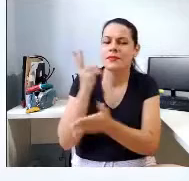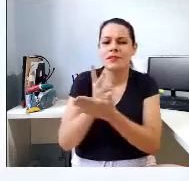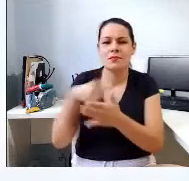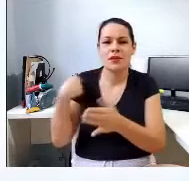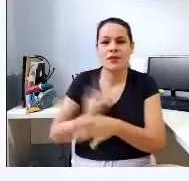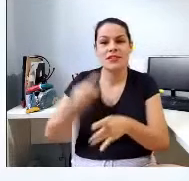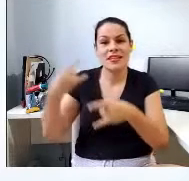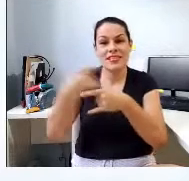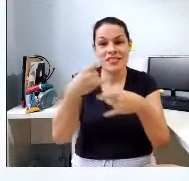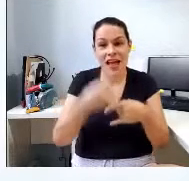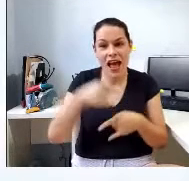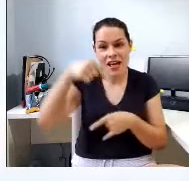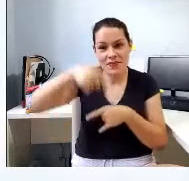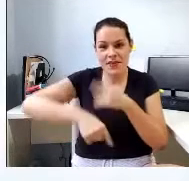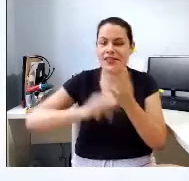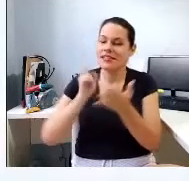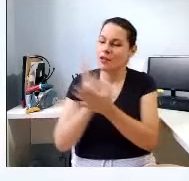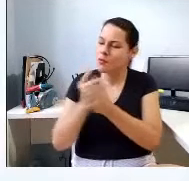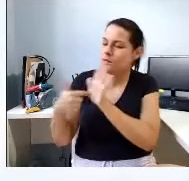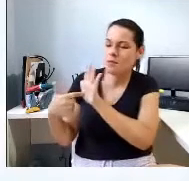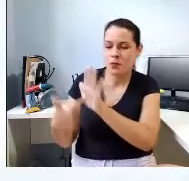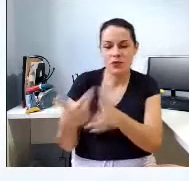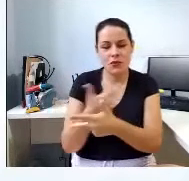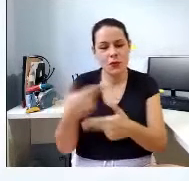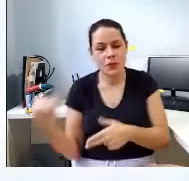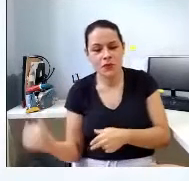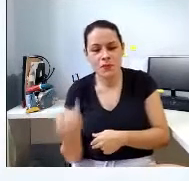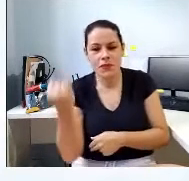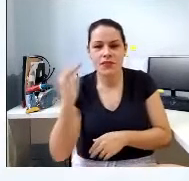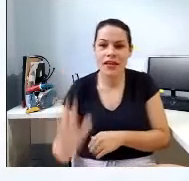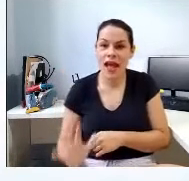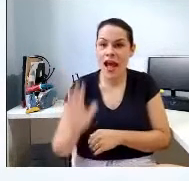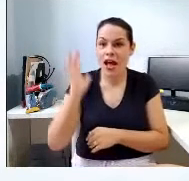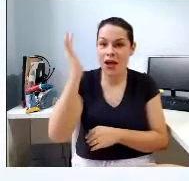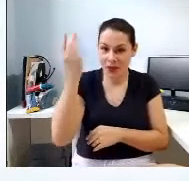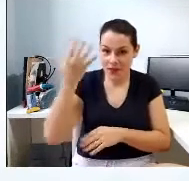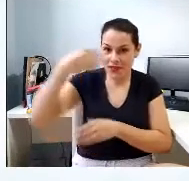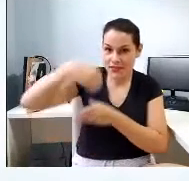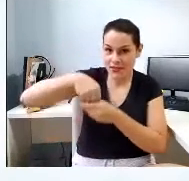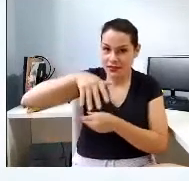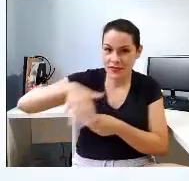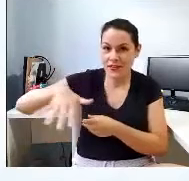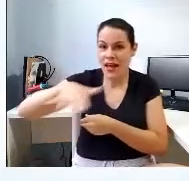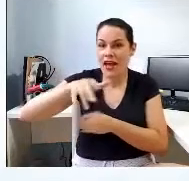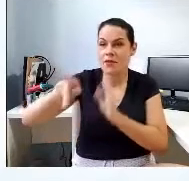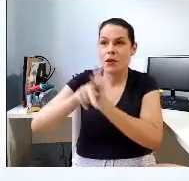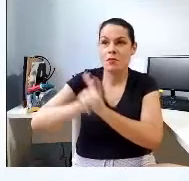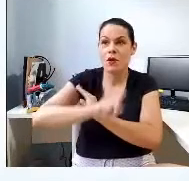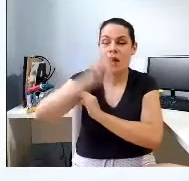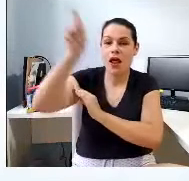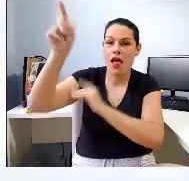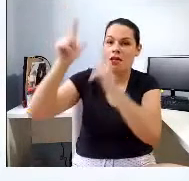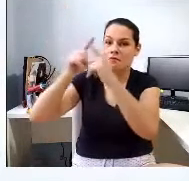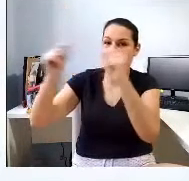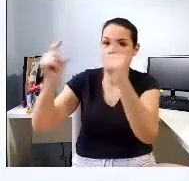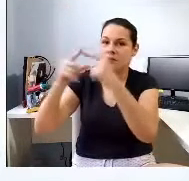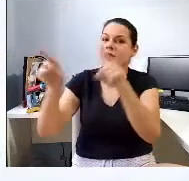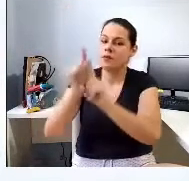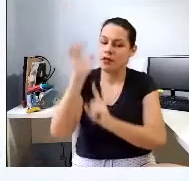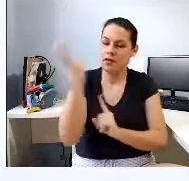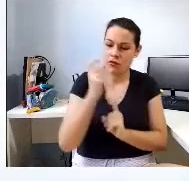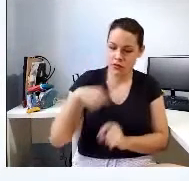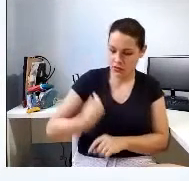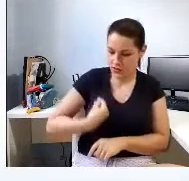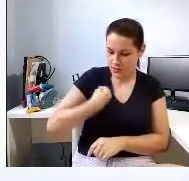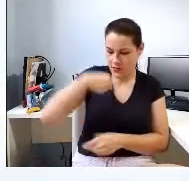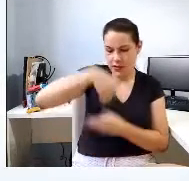sempre repercutindo todos os assuntos importantes que acontecem lá em Brasília e que afetam a nossa vida aqui no chão de fábrica.